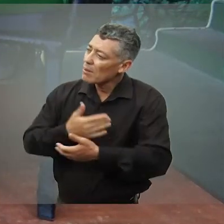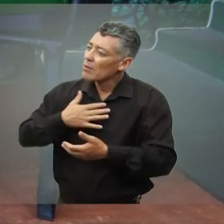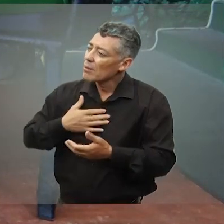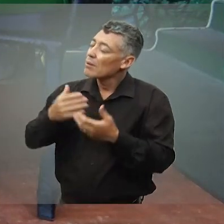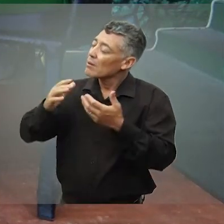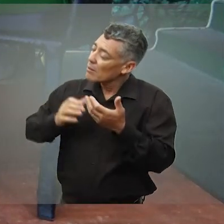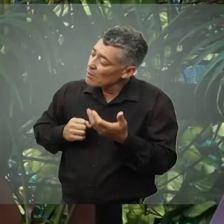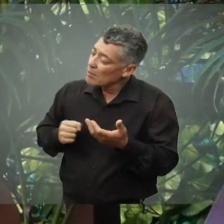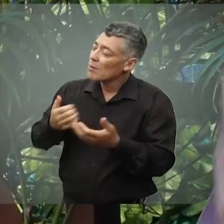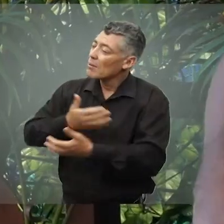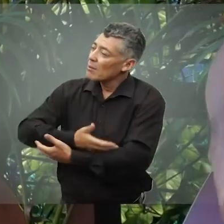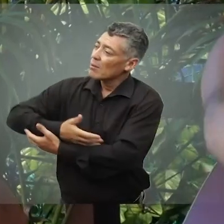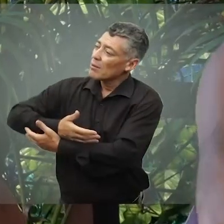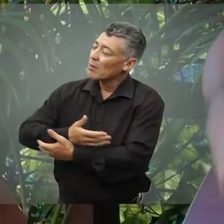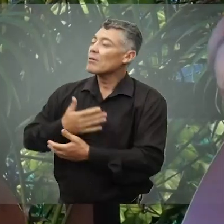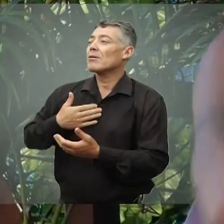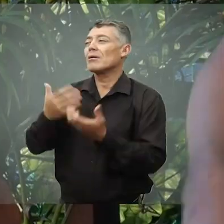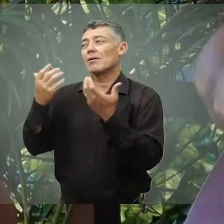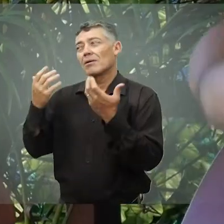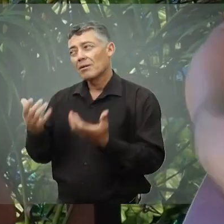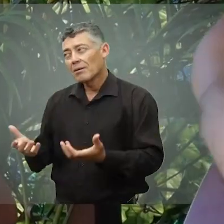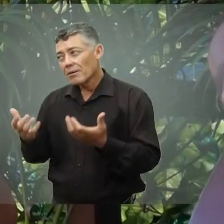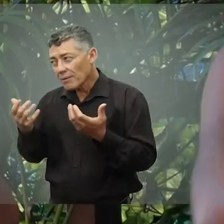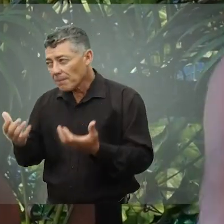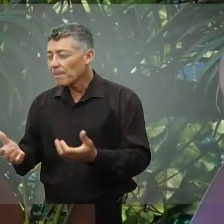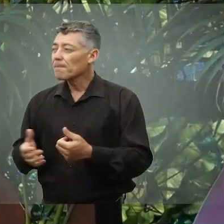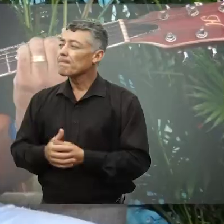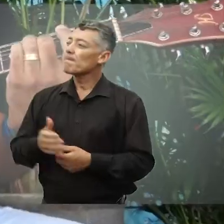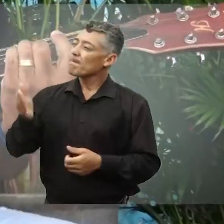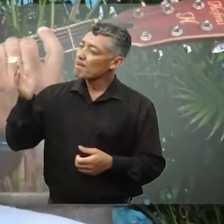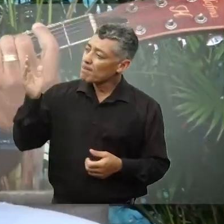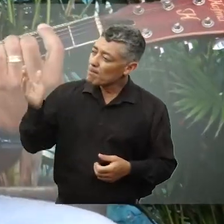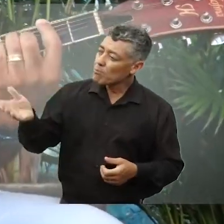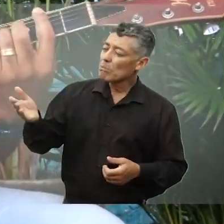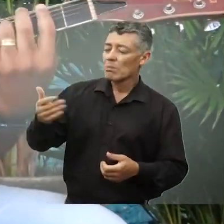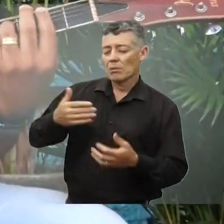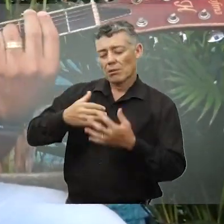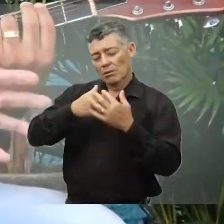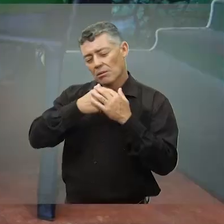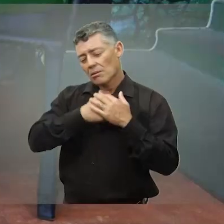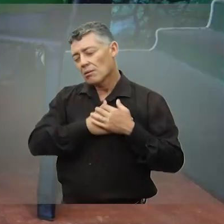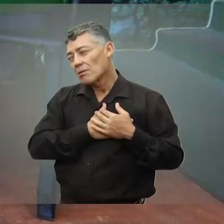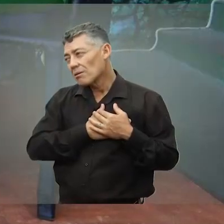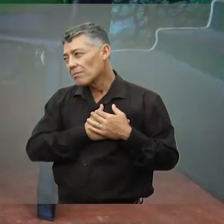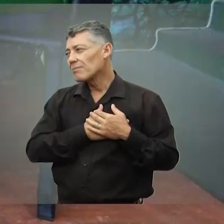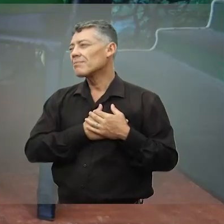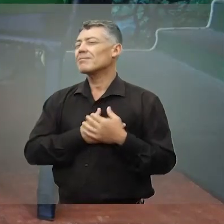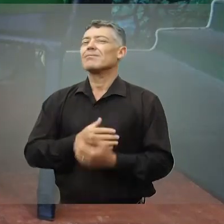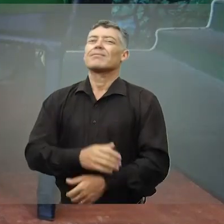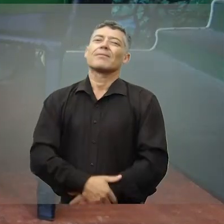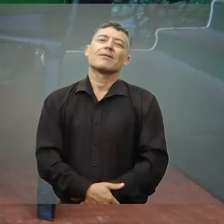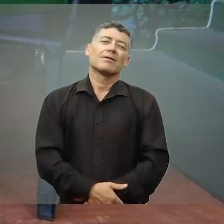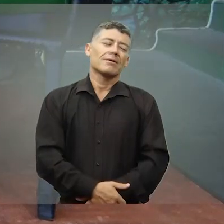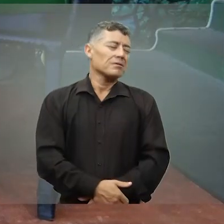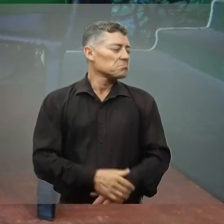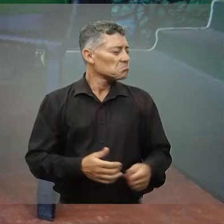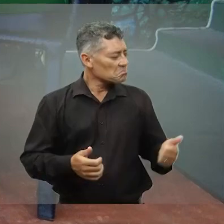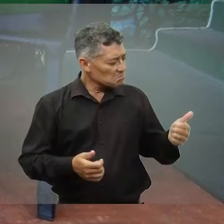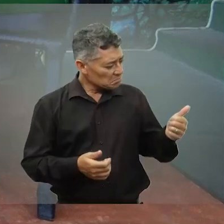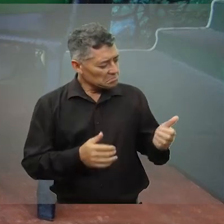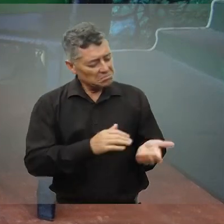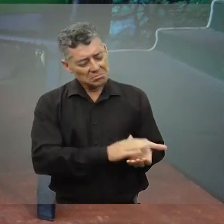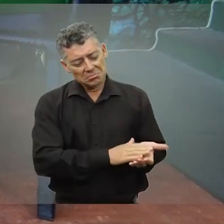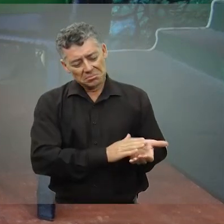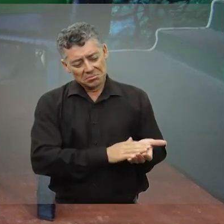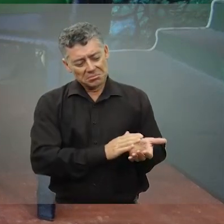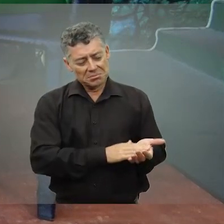Baby eu te amo, baby eu te quero, você mora no meu coração. Bom demais, muito essa bom.